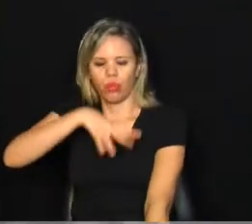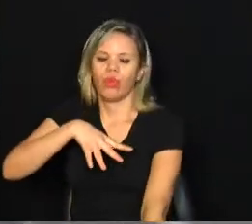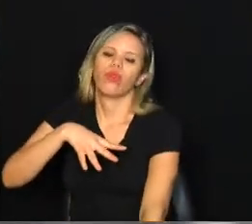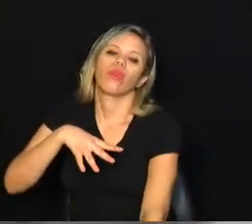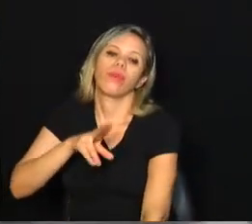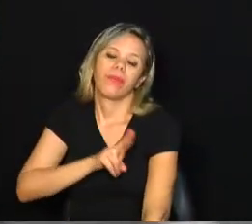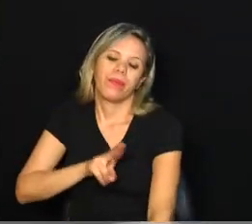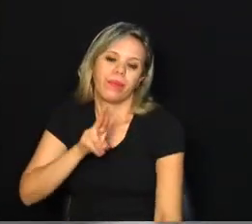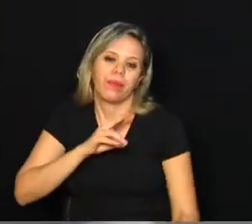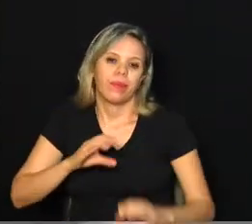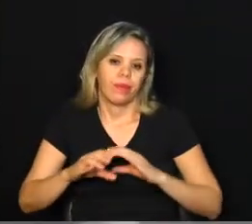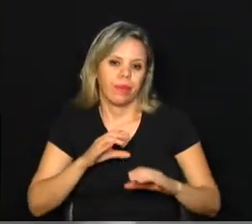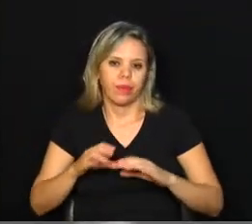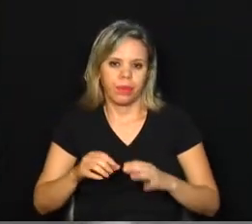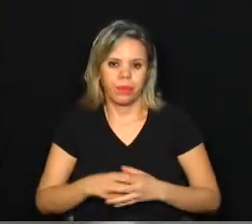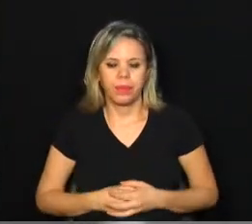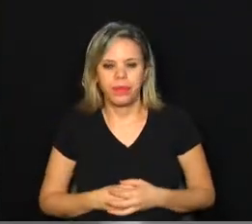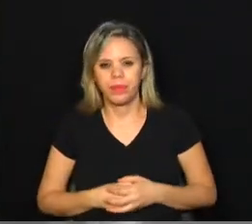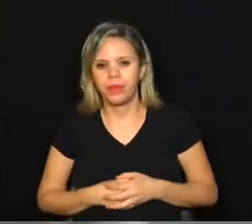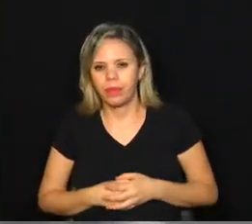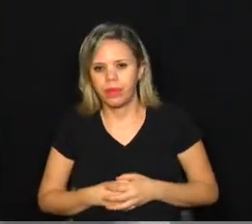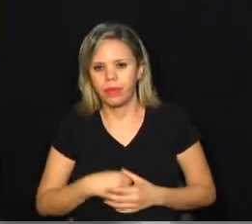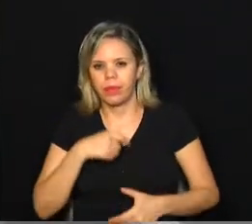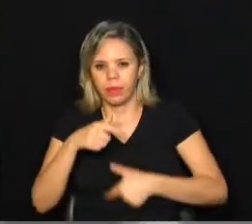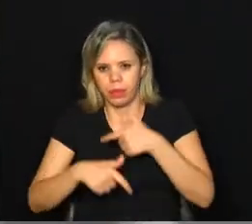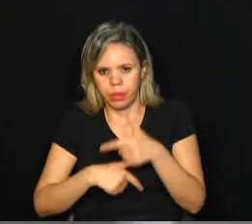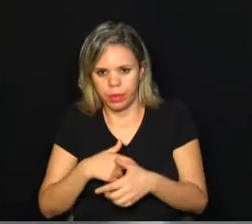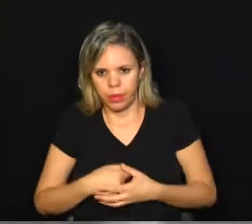para comunicação de fibra ótica. Então, teve esse trabalho.